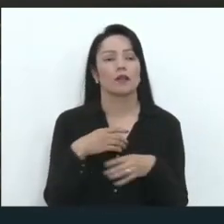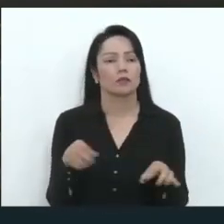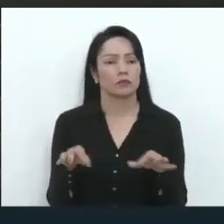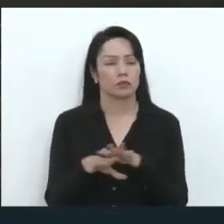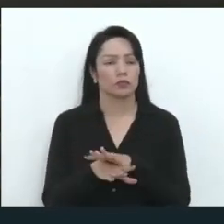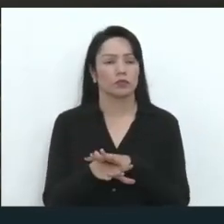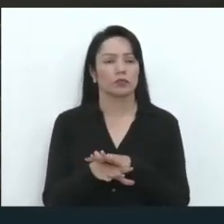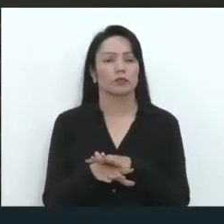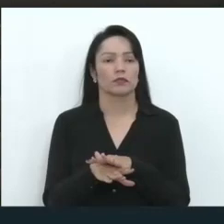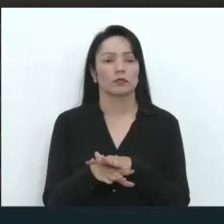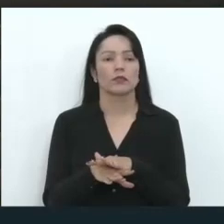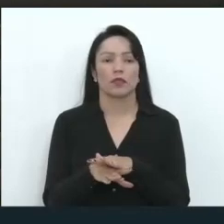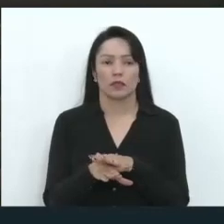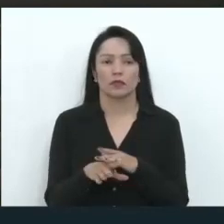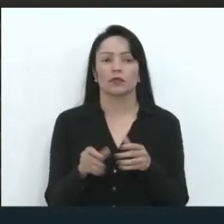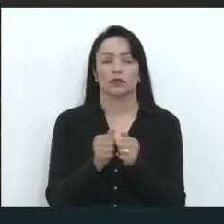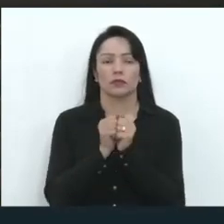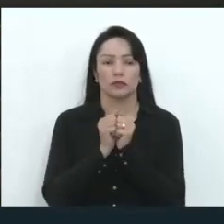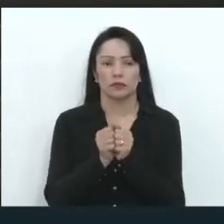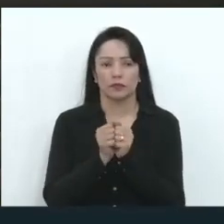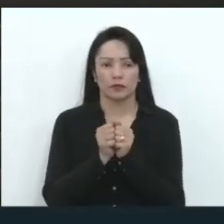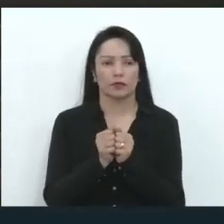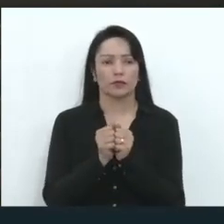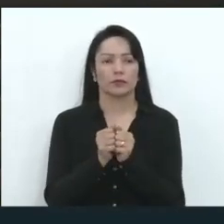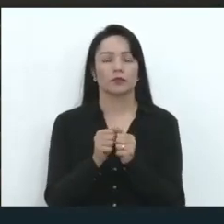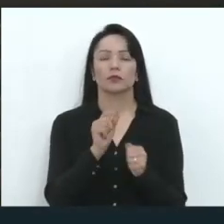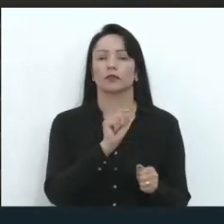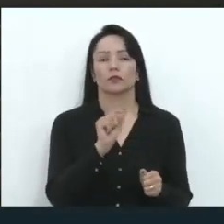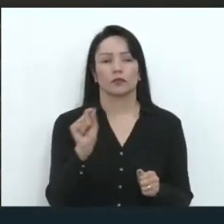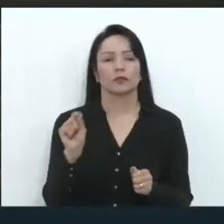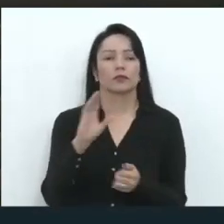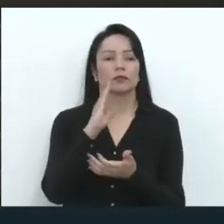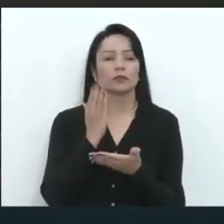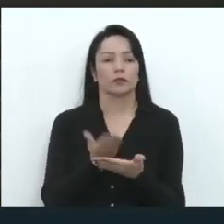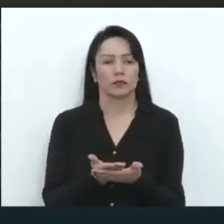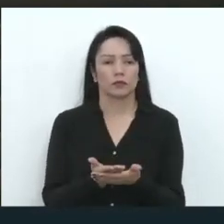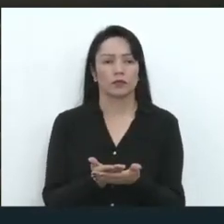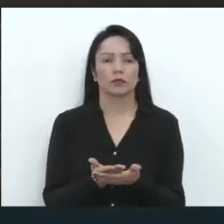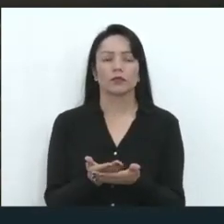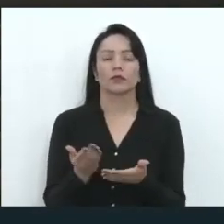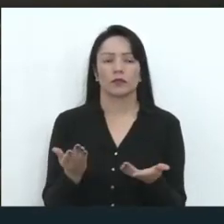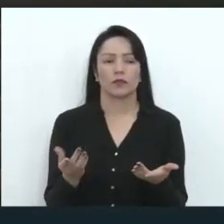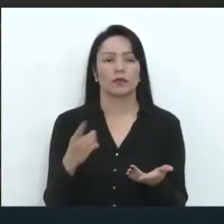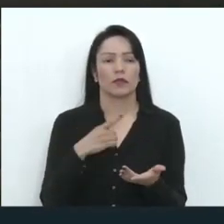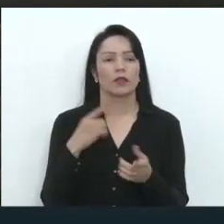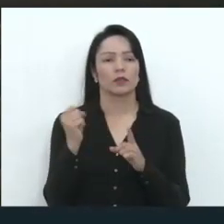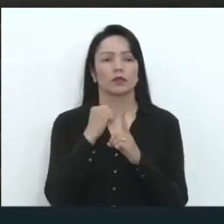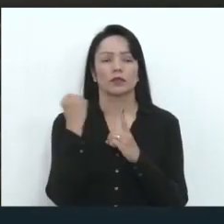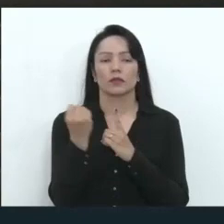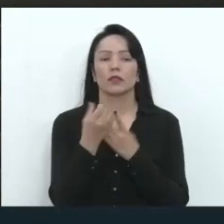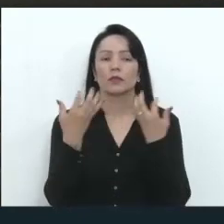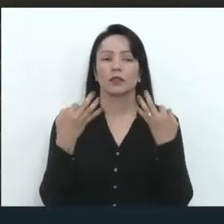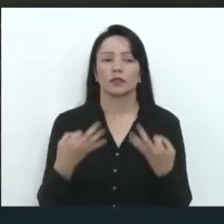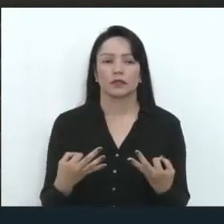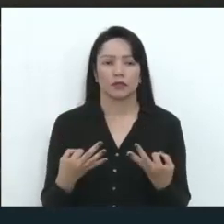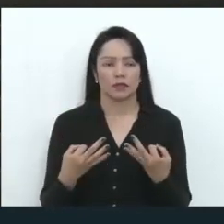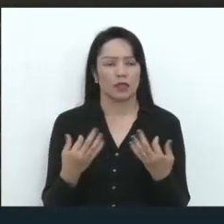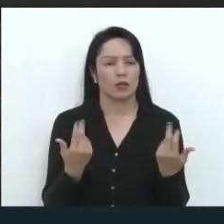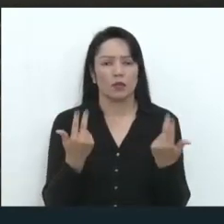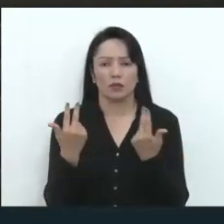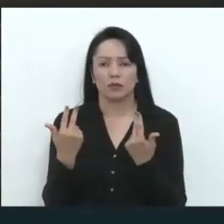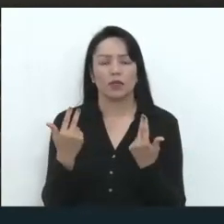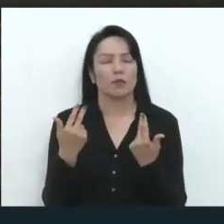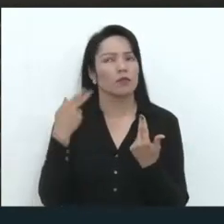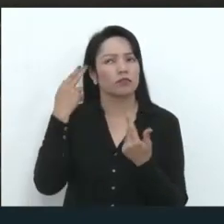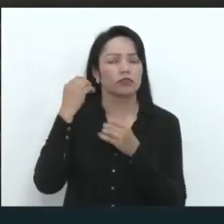nunca, junto àqueles que confiaram no lugar da sociedade mais justa, igualitária, por um sonho